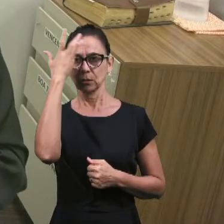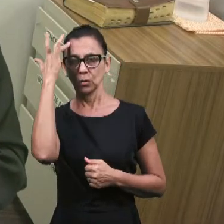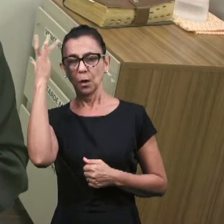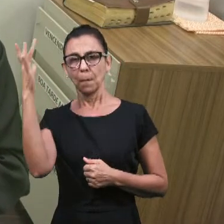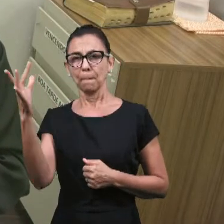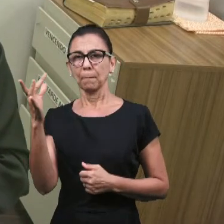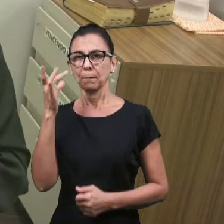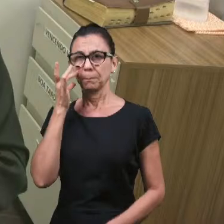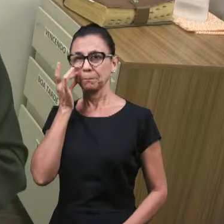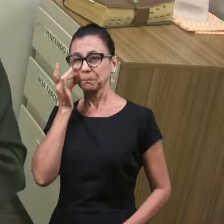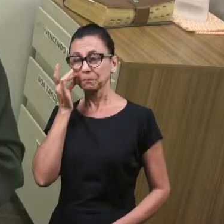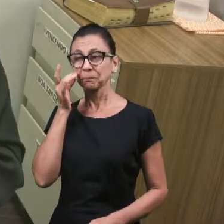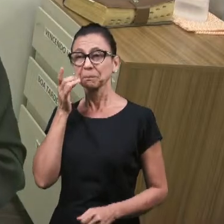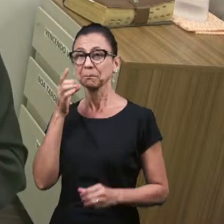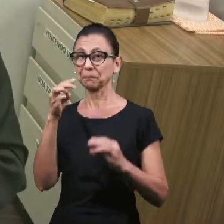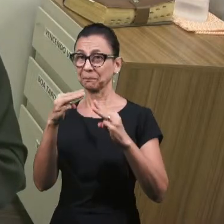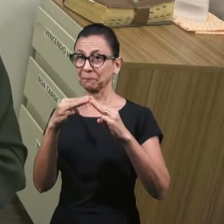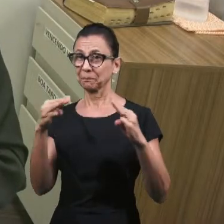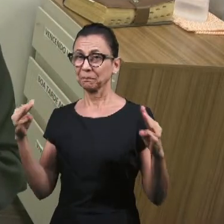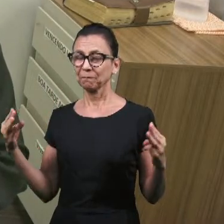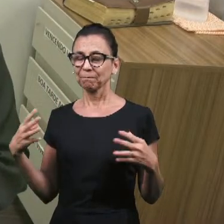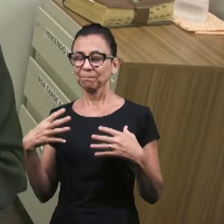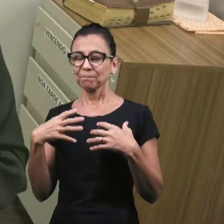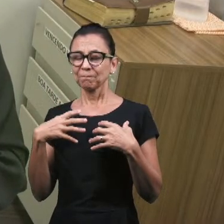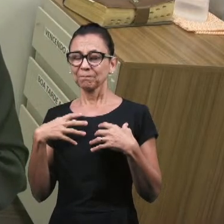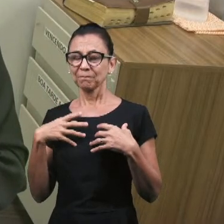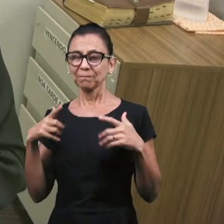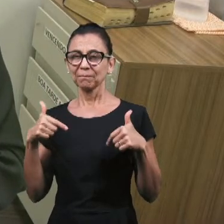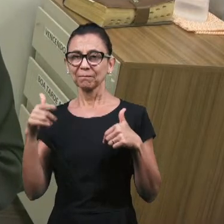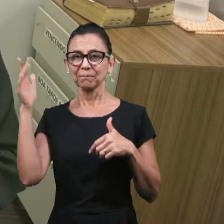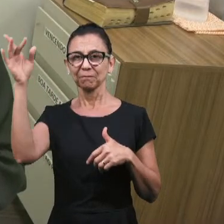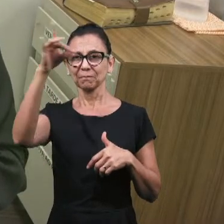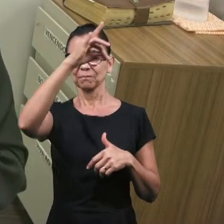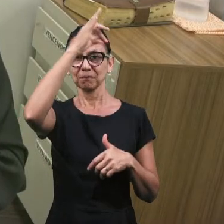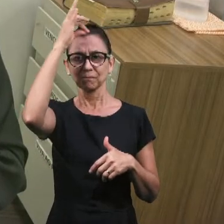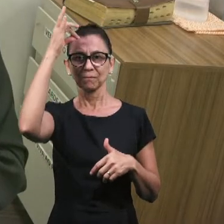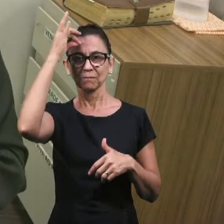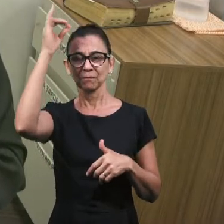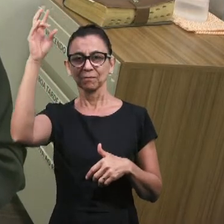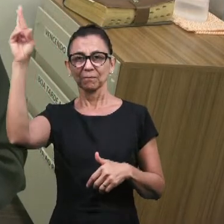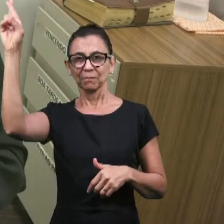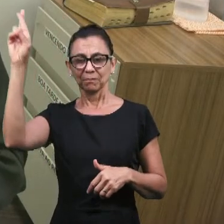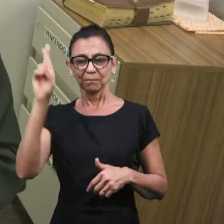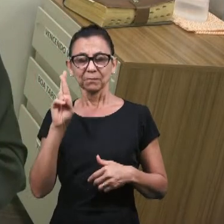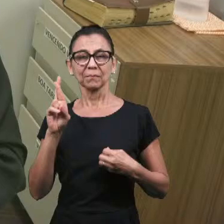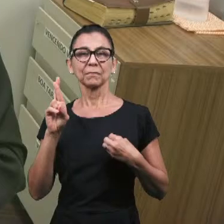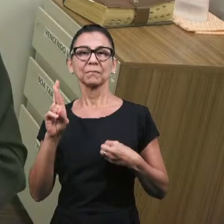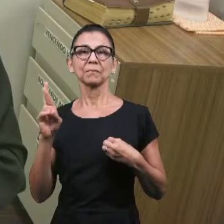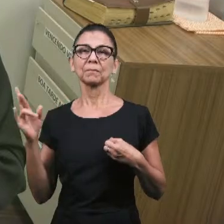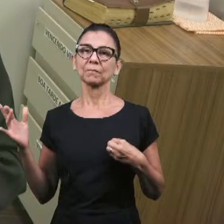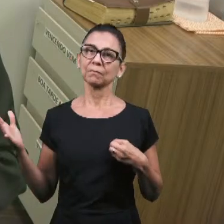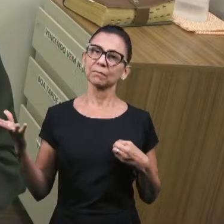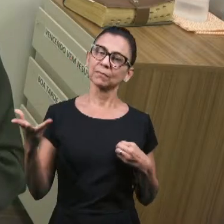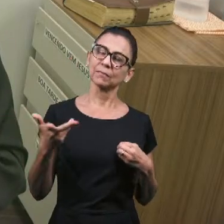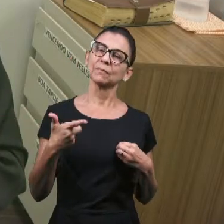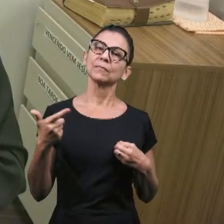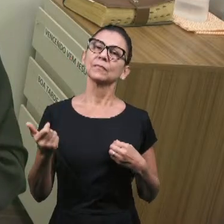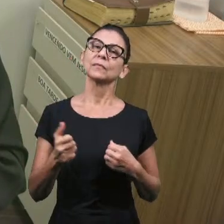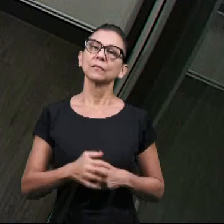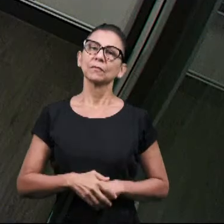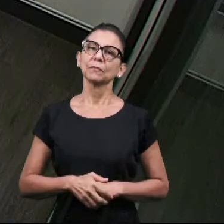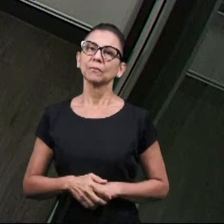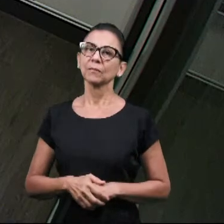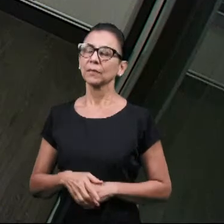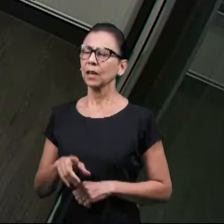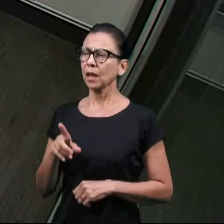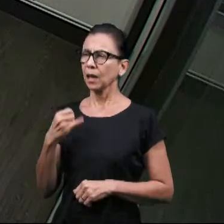sentindo ali a presença do Senhor foi realmente maravilhoso e é muito importante os irmãos E o seminário né